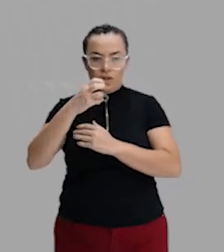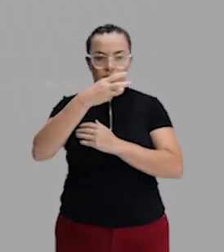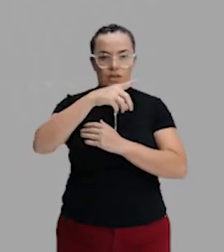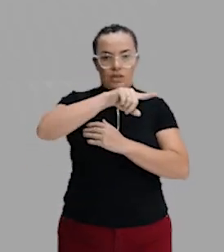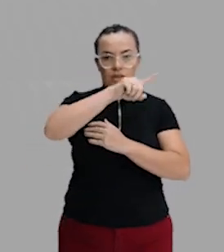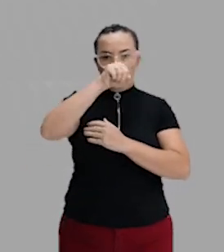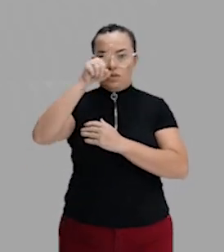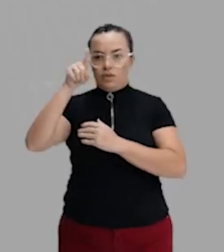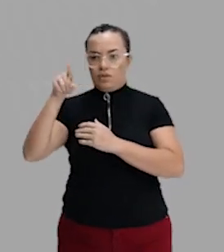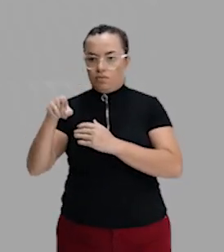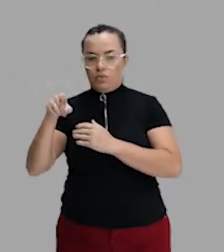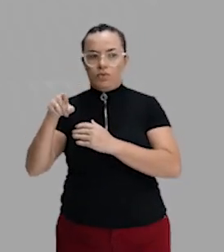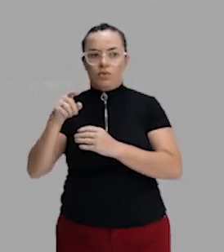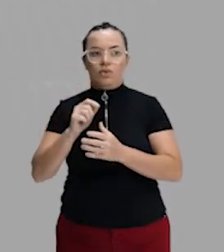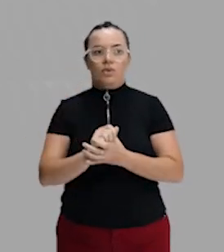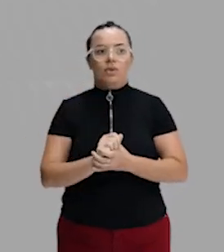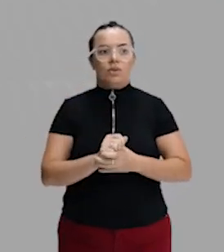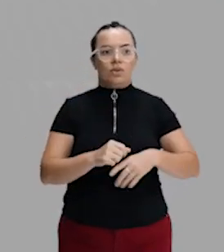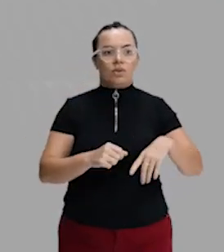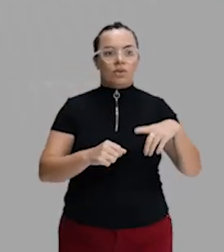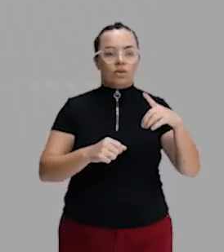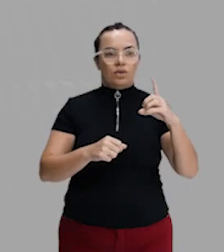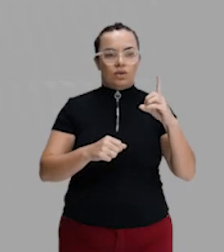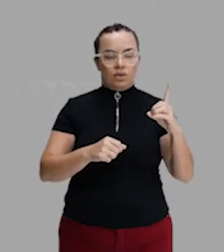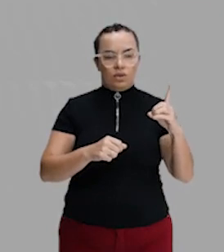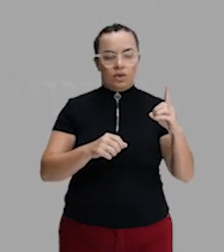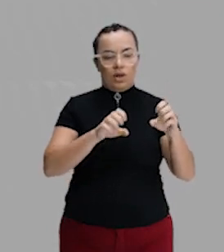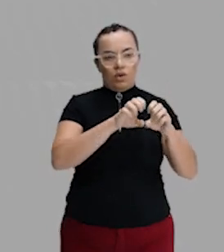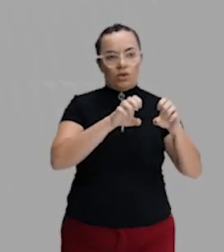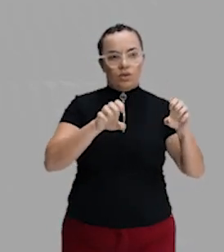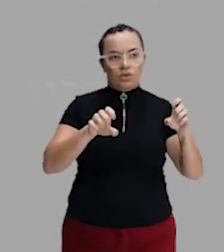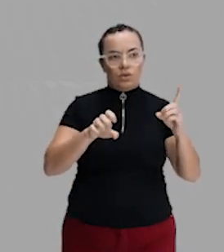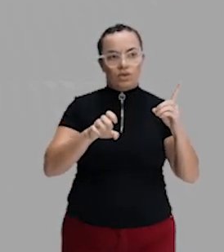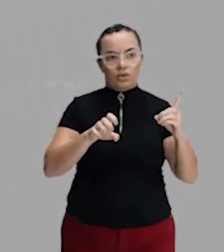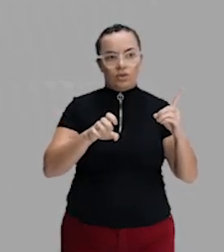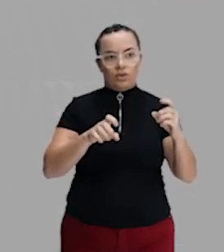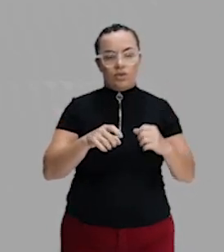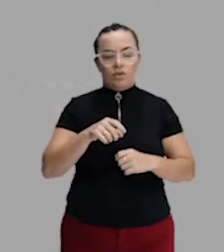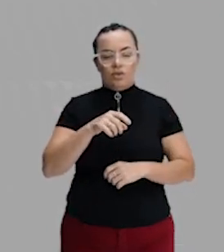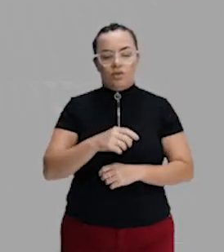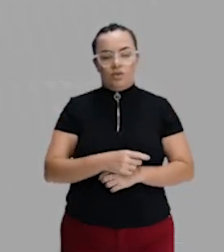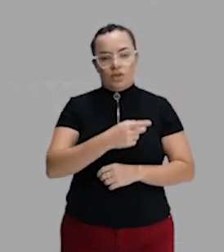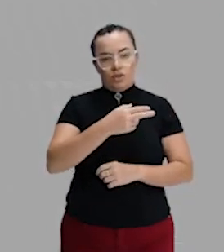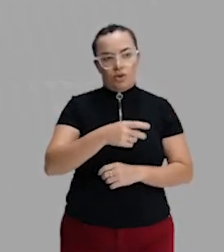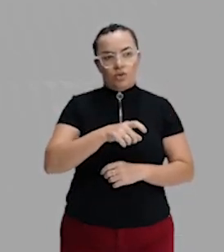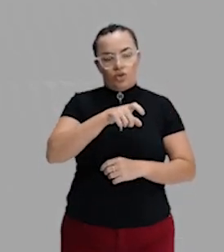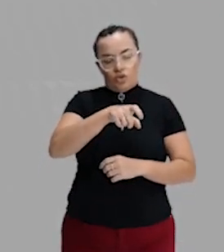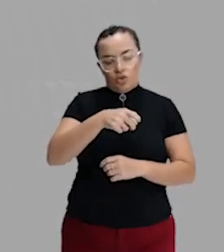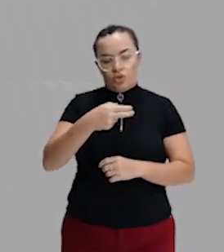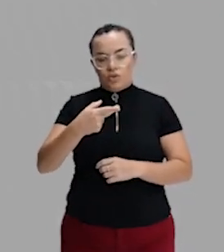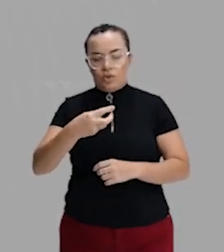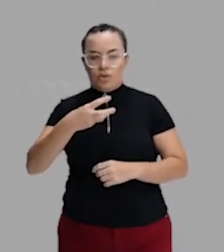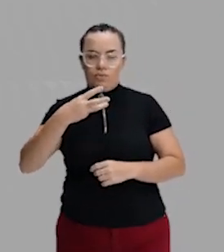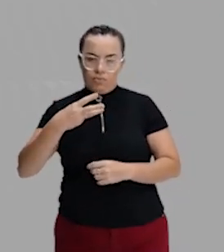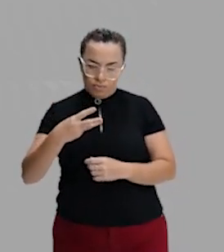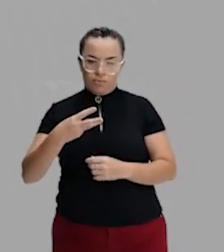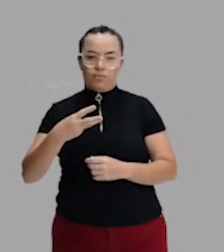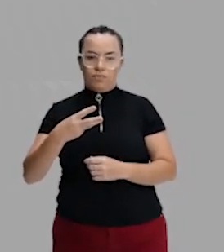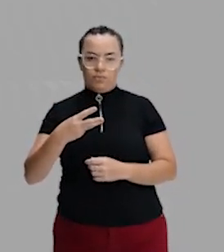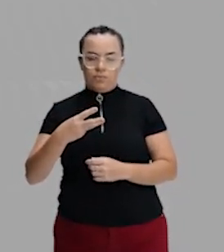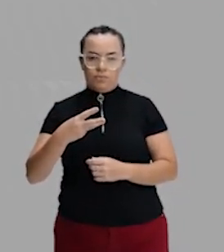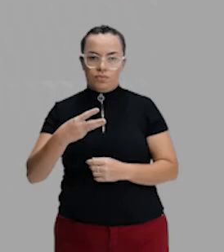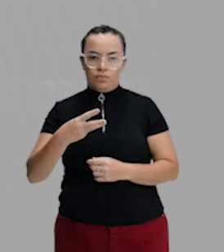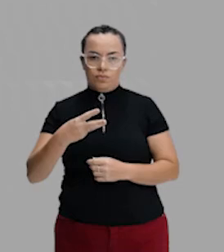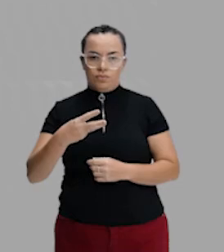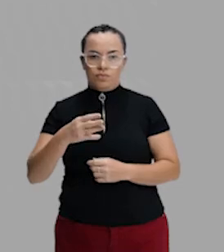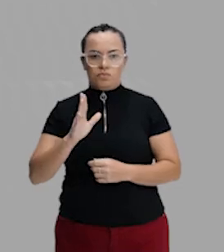tem que a equação da sua diretriz fica x igual a 3. Tá? Então, você vai saber, eu